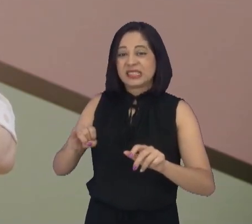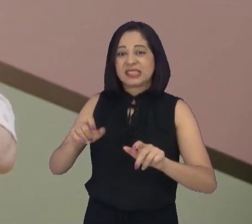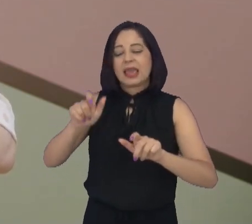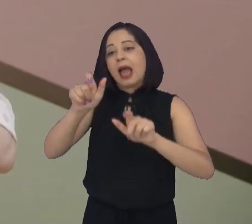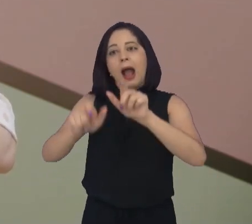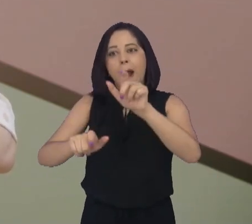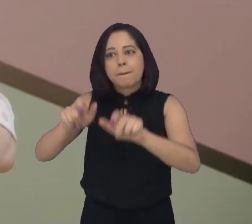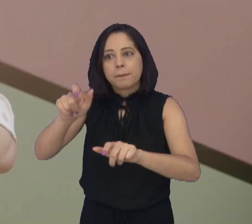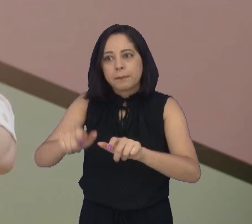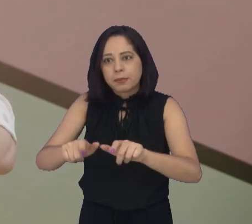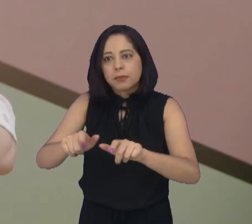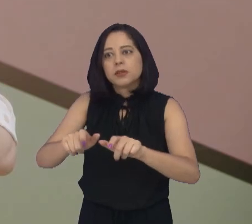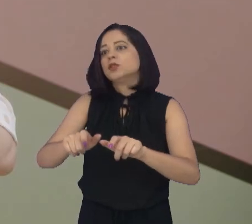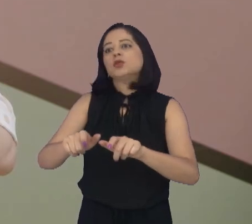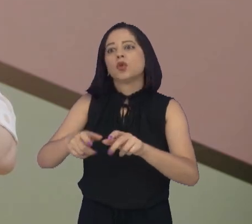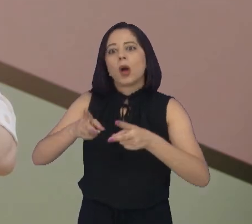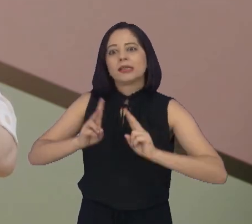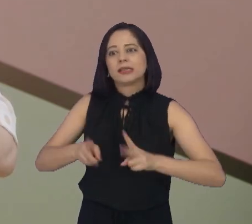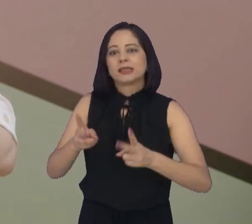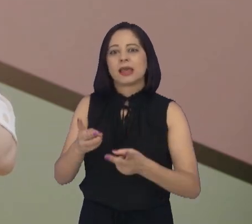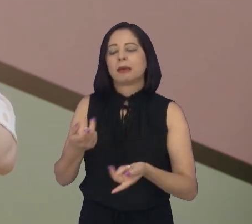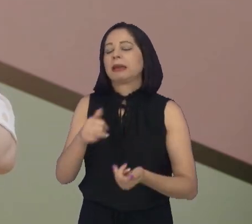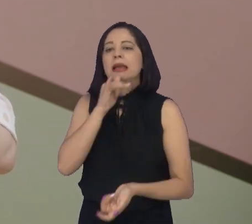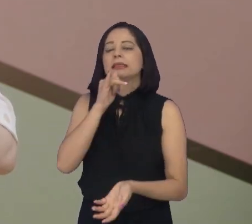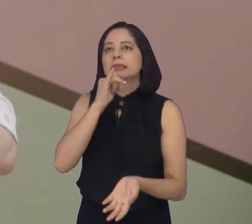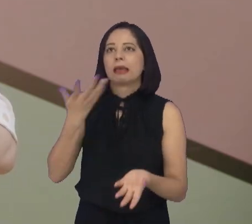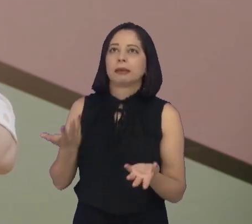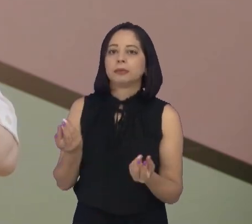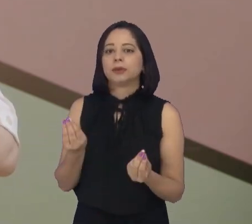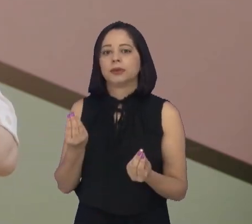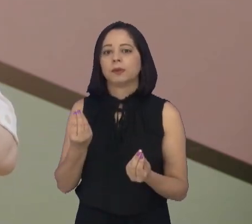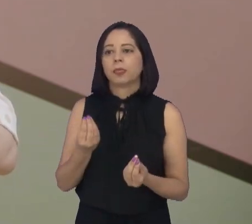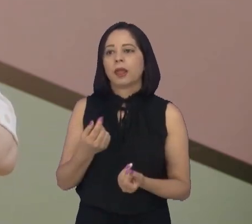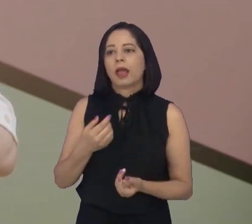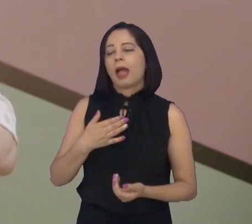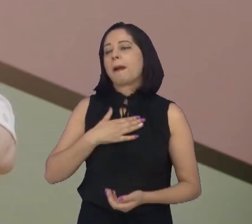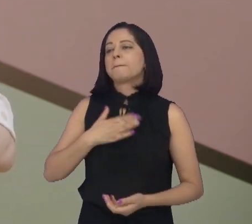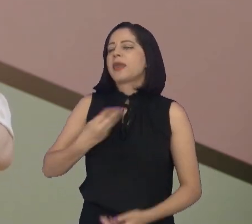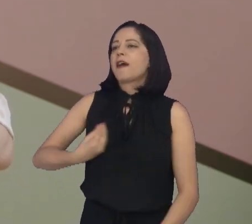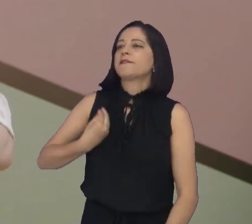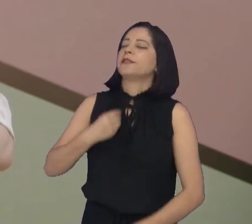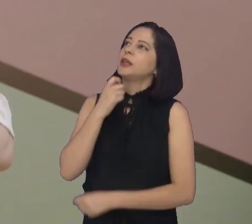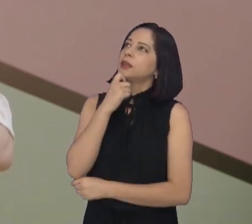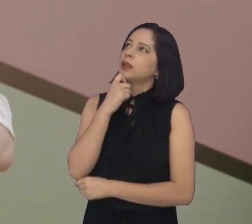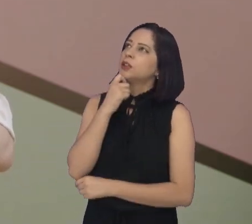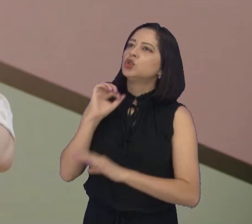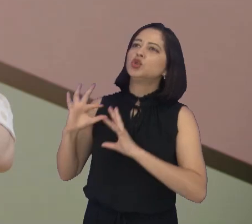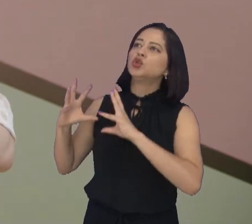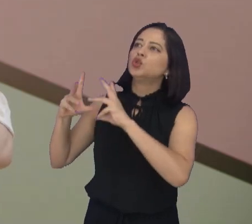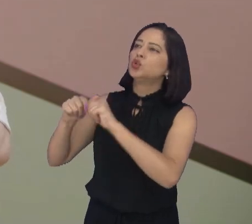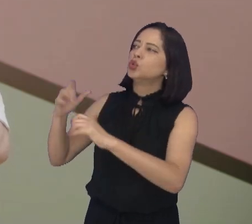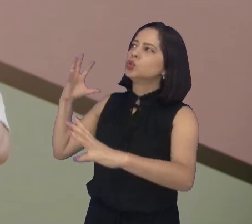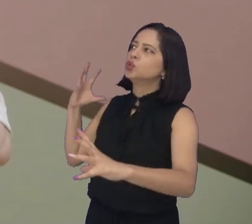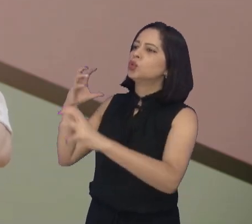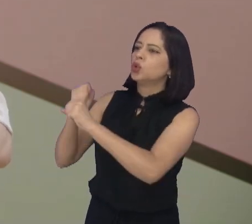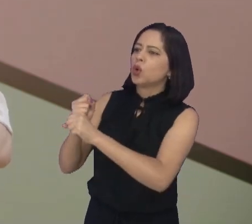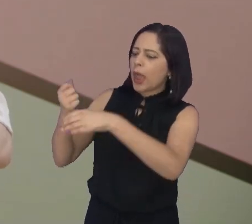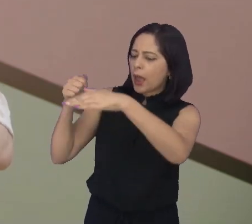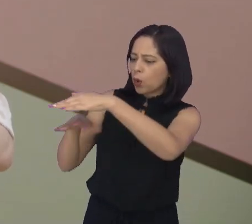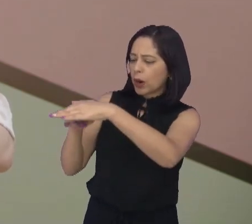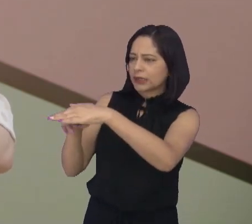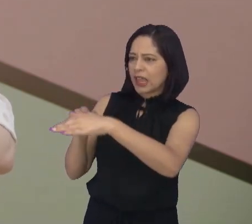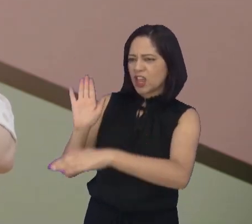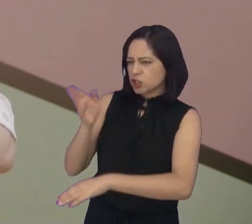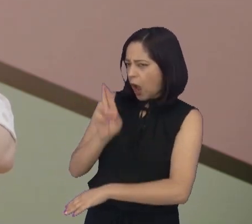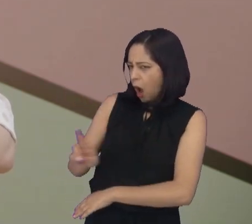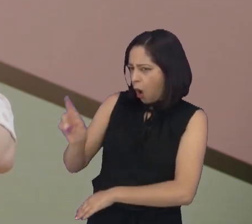precisa ponderar. Por exemplo, a pessoa refletir, né, no meu histórico, o que eu guardei até hoje, eu usei quantas vezes? Entendi. Porque a